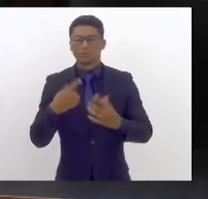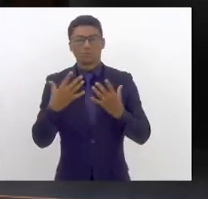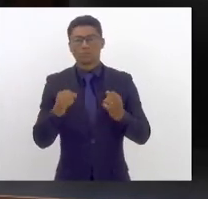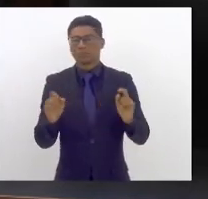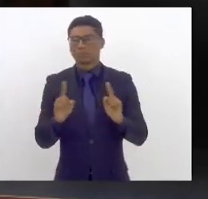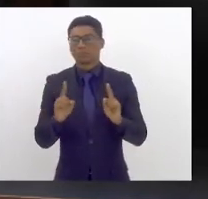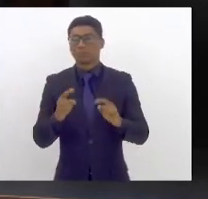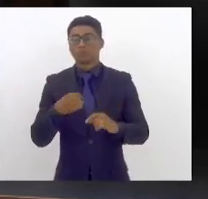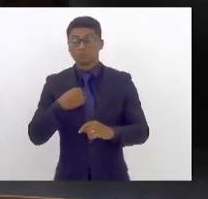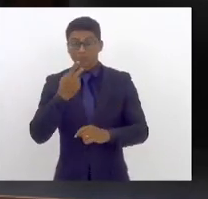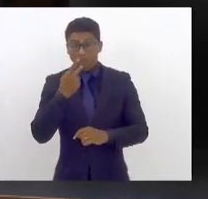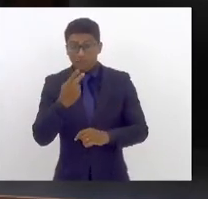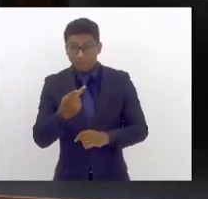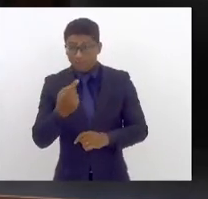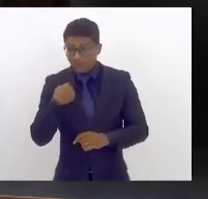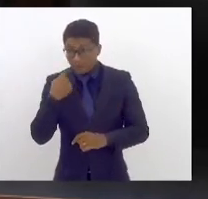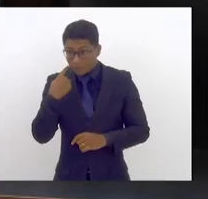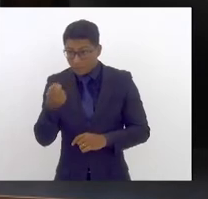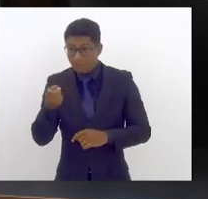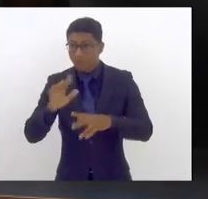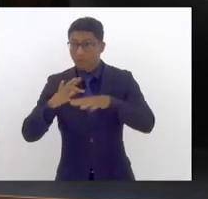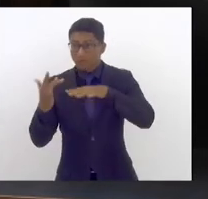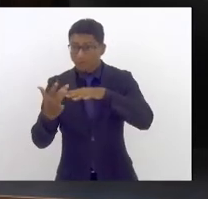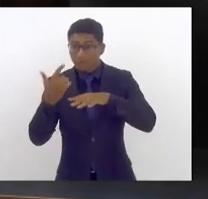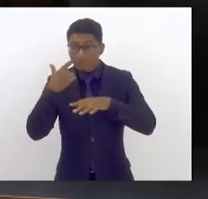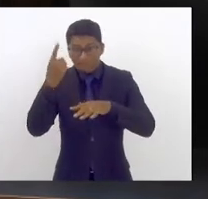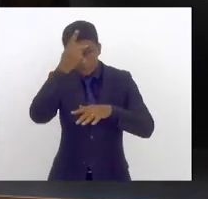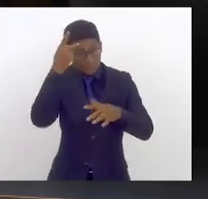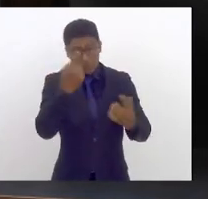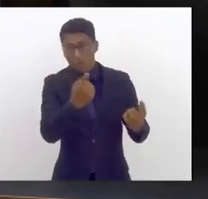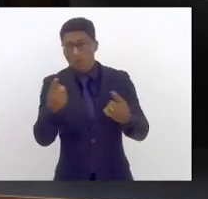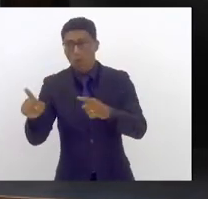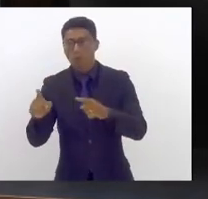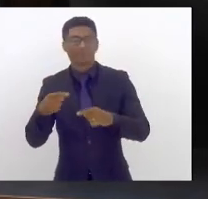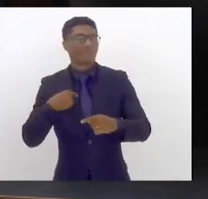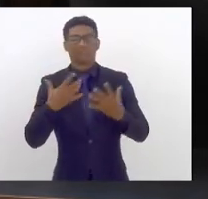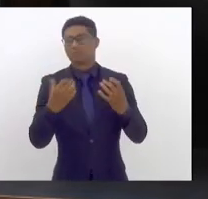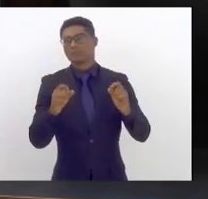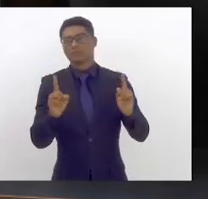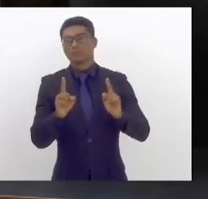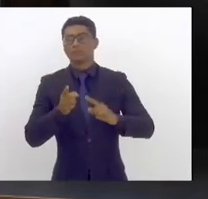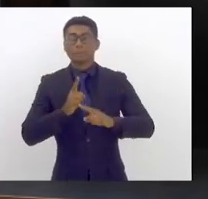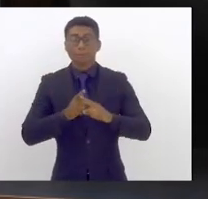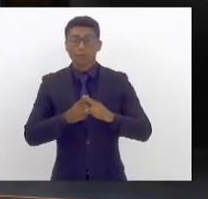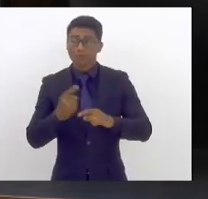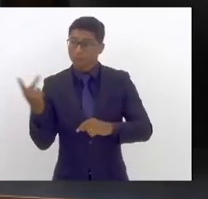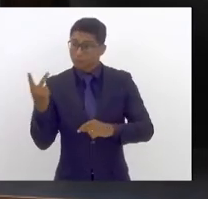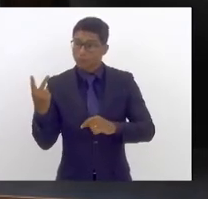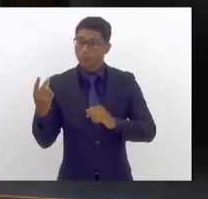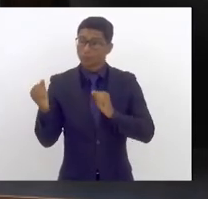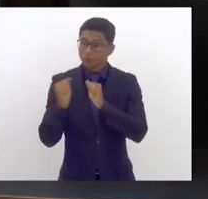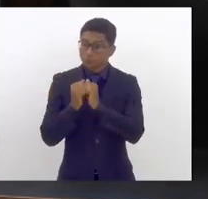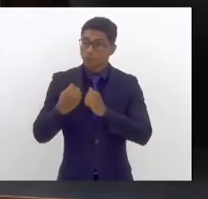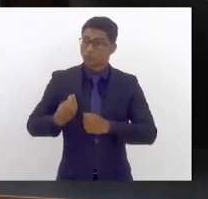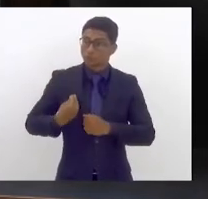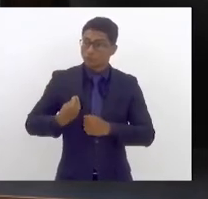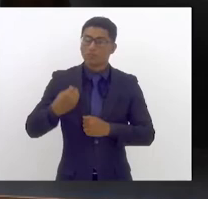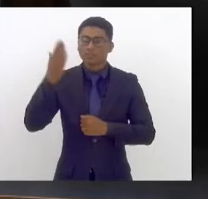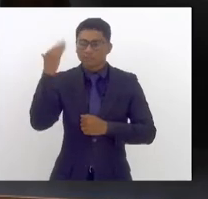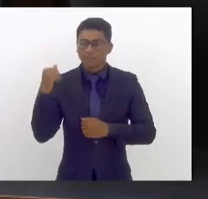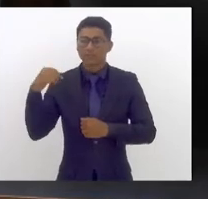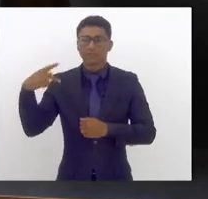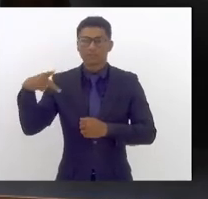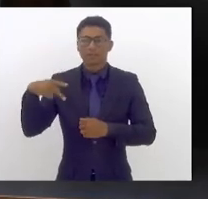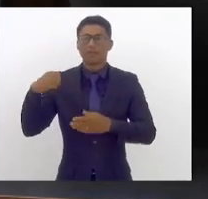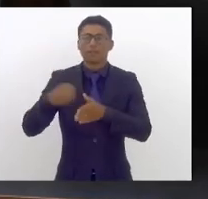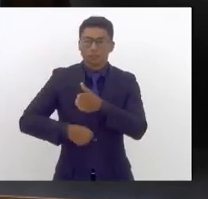amiga eu entrei lá nas suas redes e vi que estavam te atacando eu não vou deixar uma coisa dessa porque a gente que convive aqui o dia a dia e sabe da luta que cada um